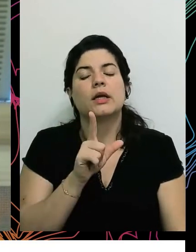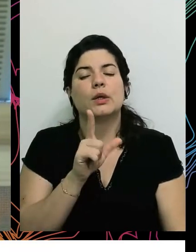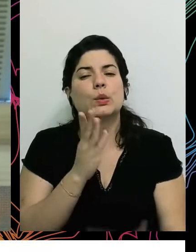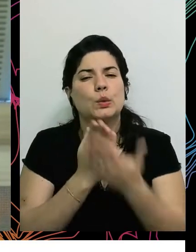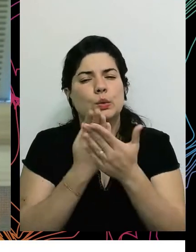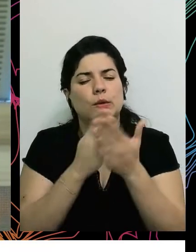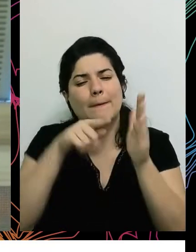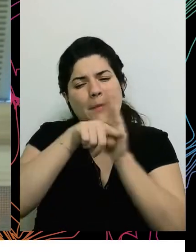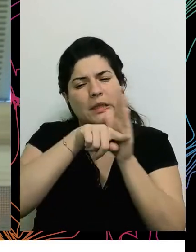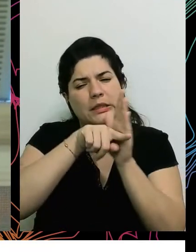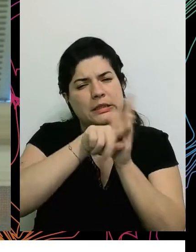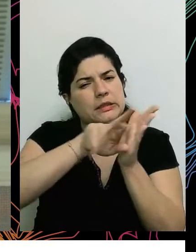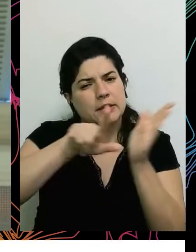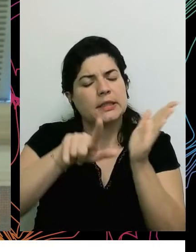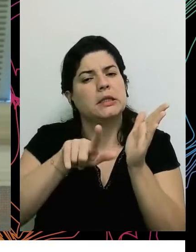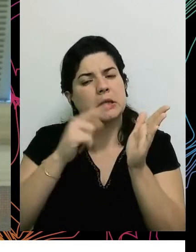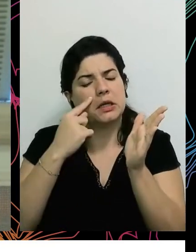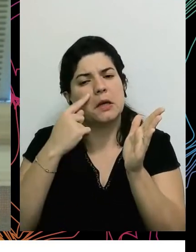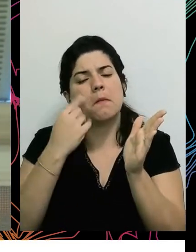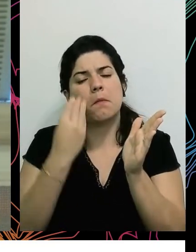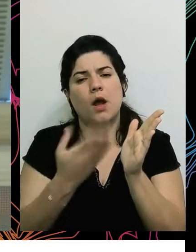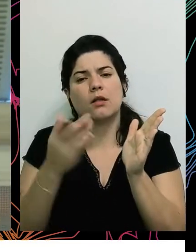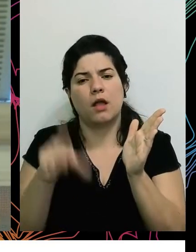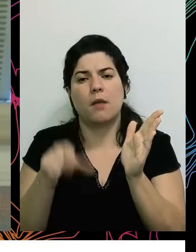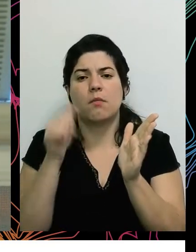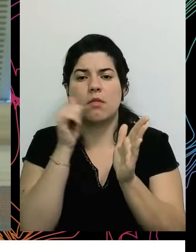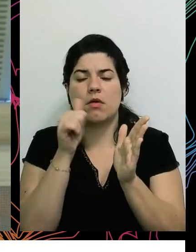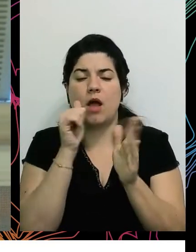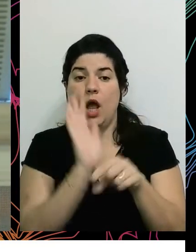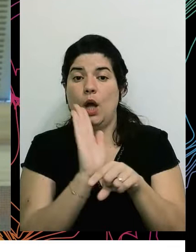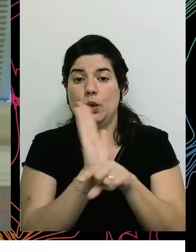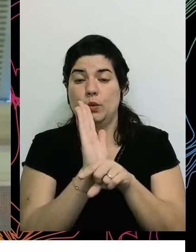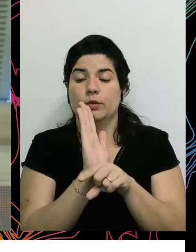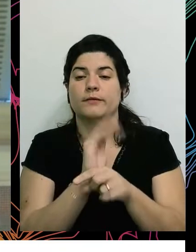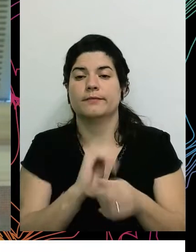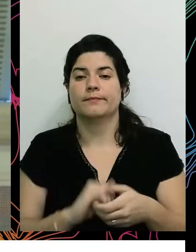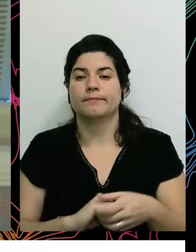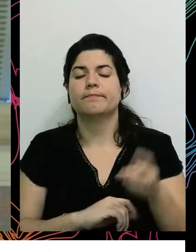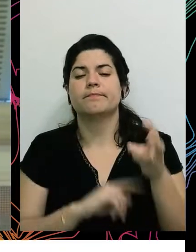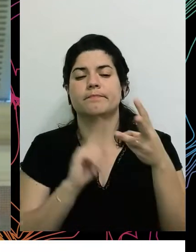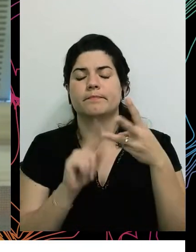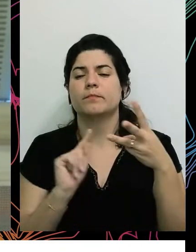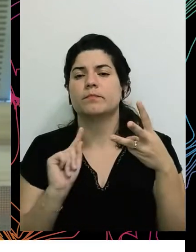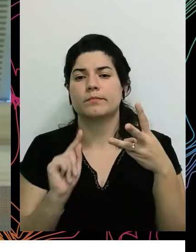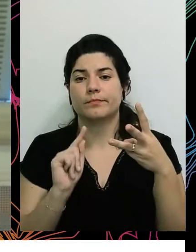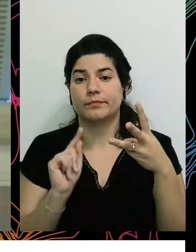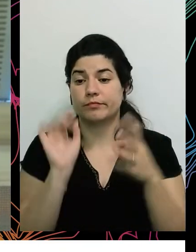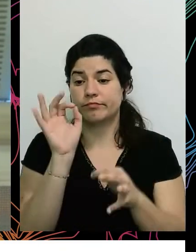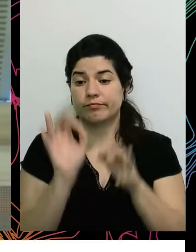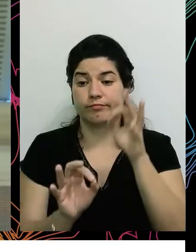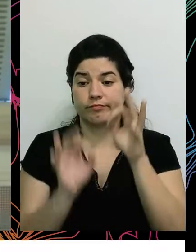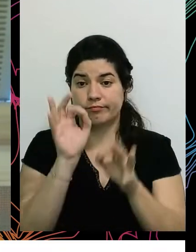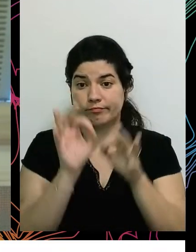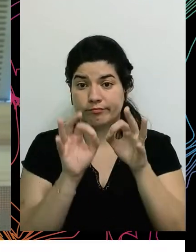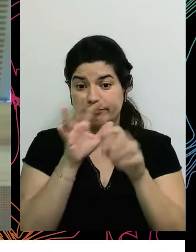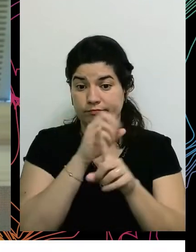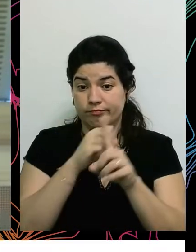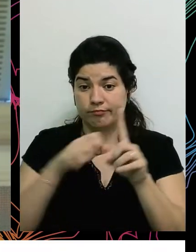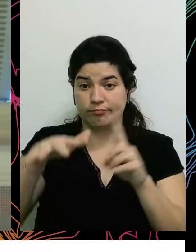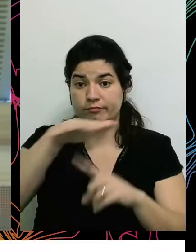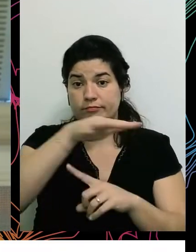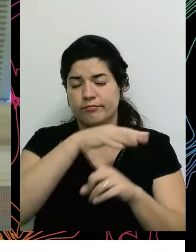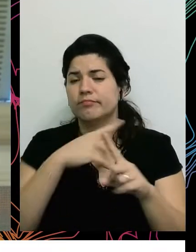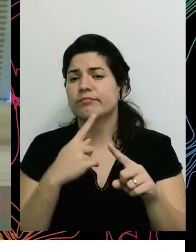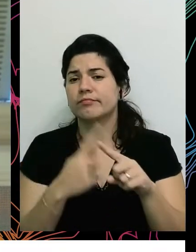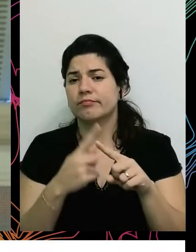não? E terceiro, eu acho que justiça social, porque ainda